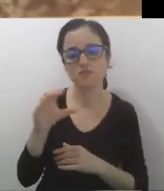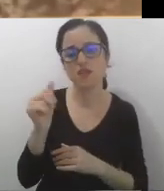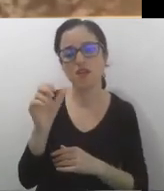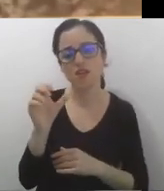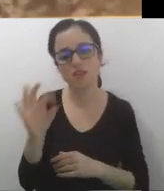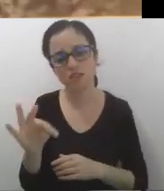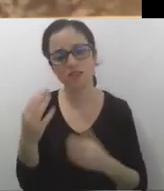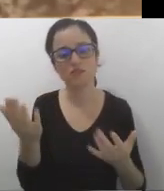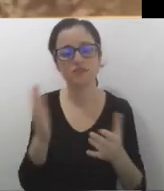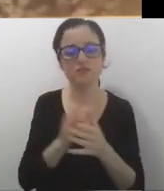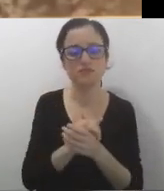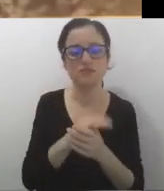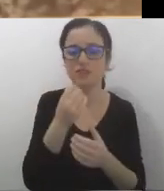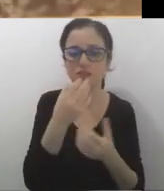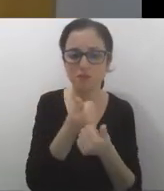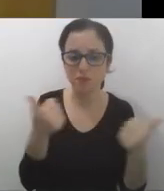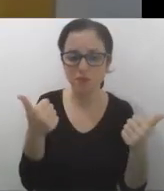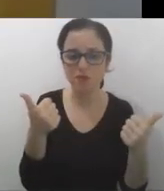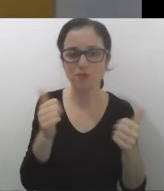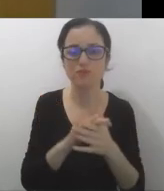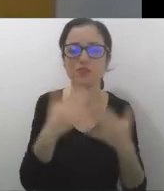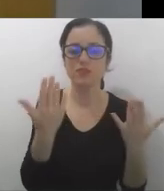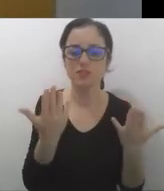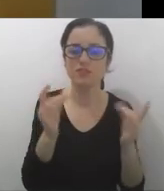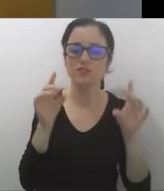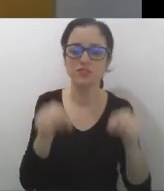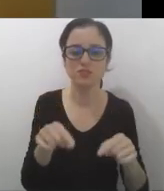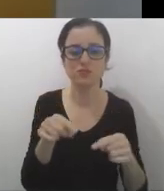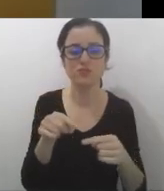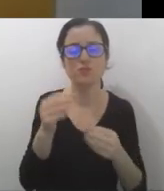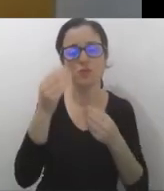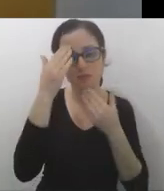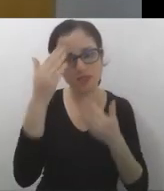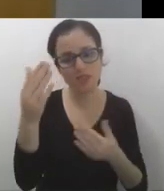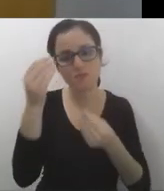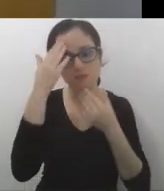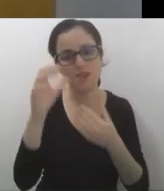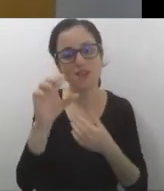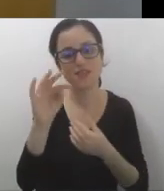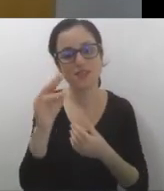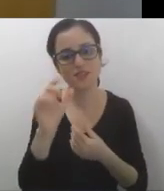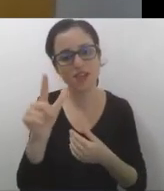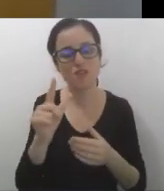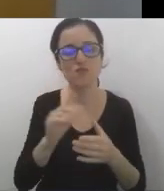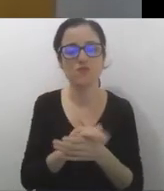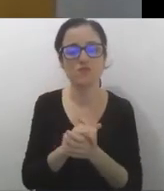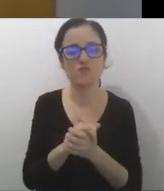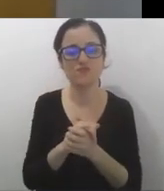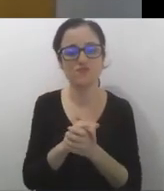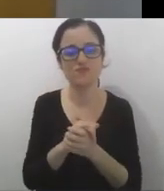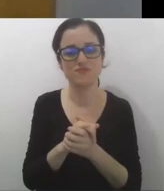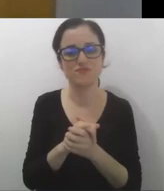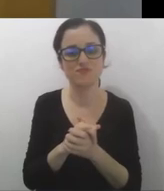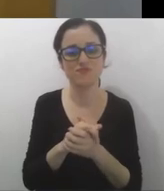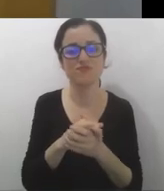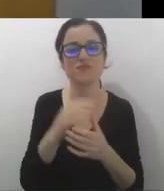Ethel. Não, eu que agradeço também, agradeço a presença de todo mundo.